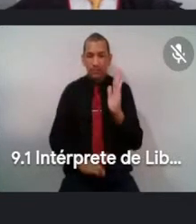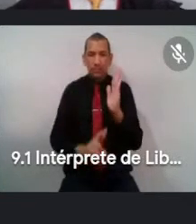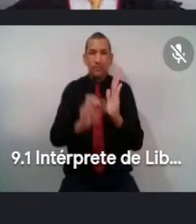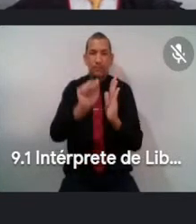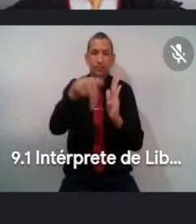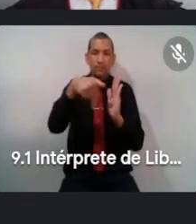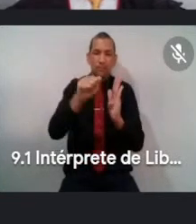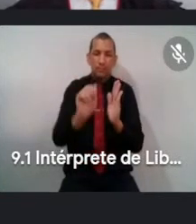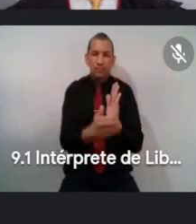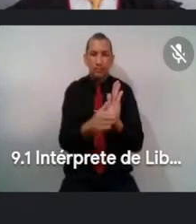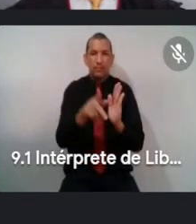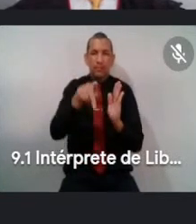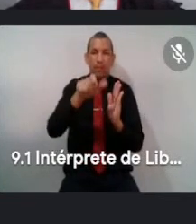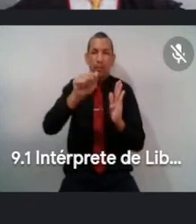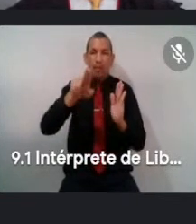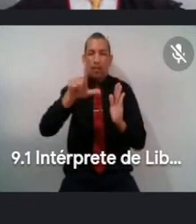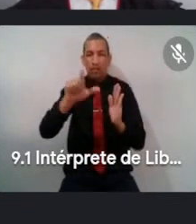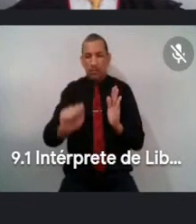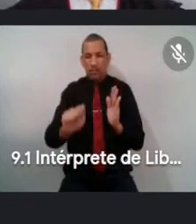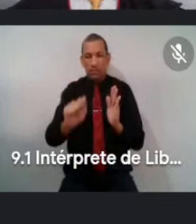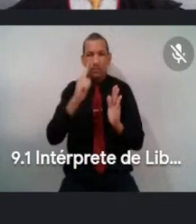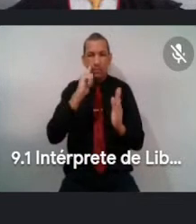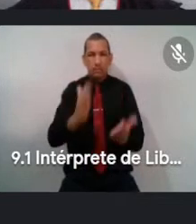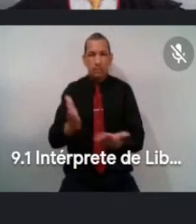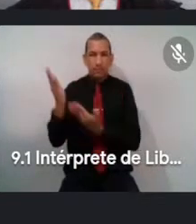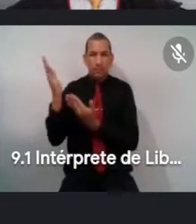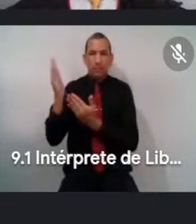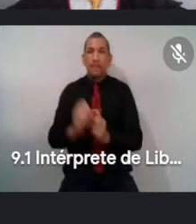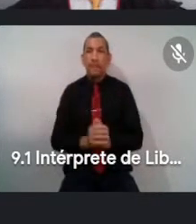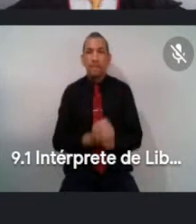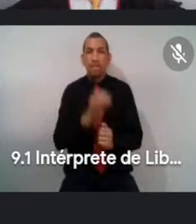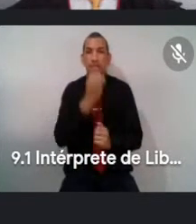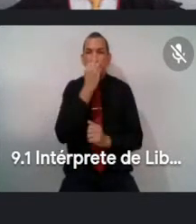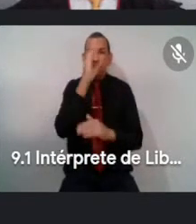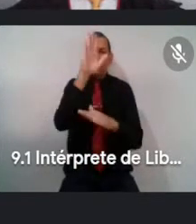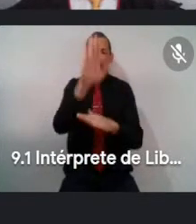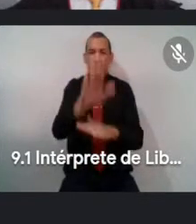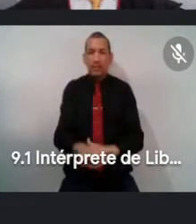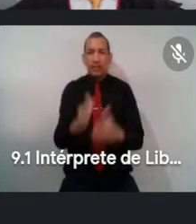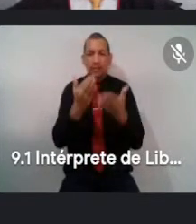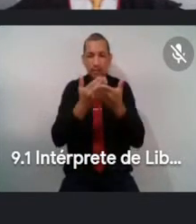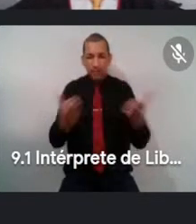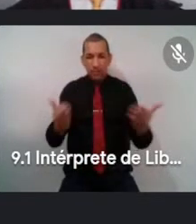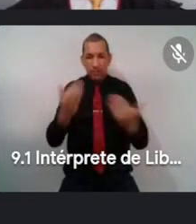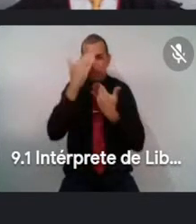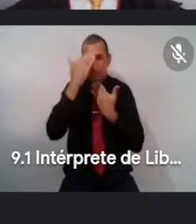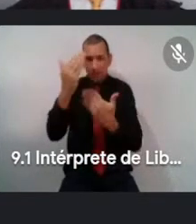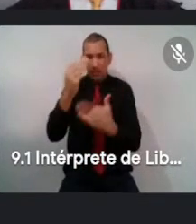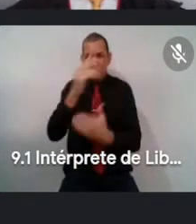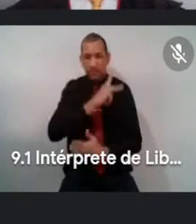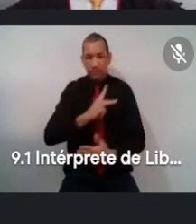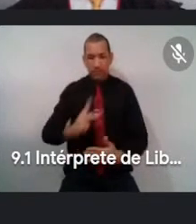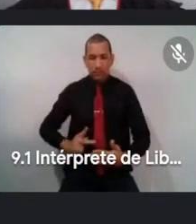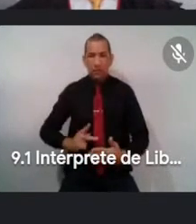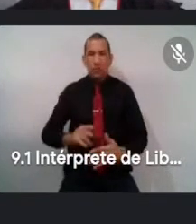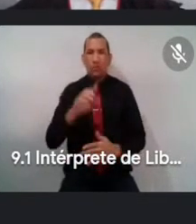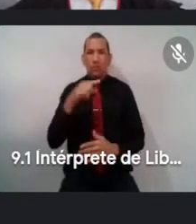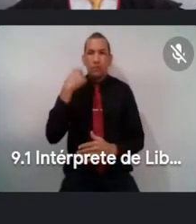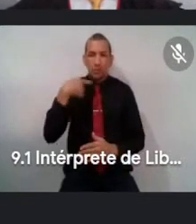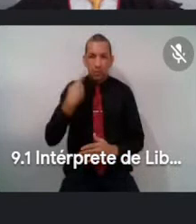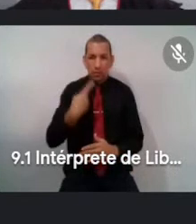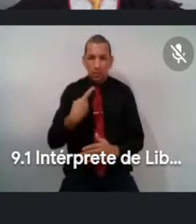doutora Ana Paula Brandão Brasil é boa tarde a todos obrigado senhor presidente Doutor Ricardo